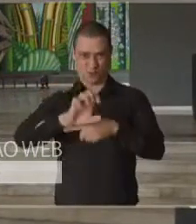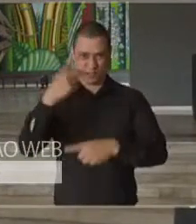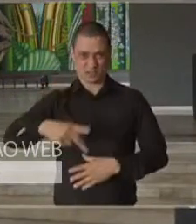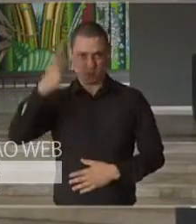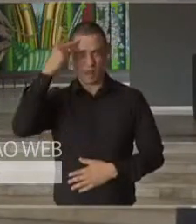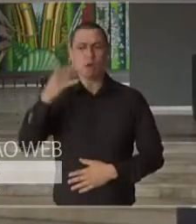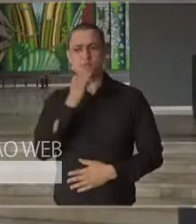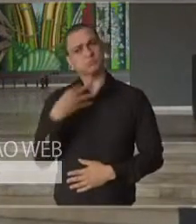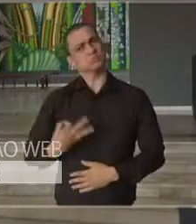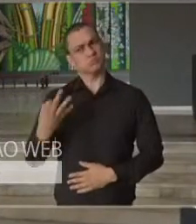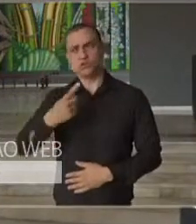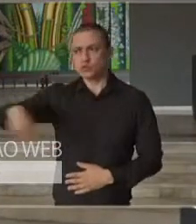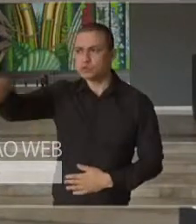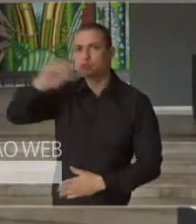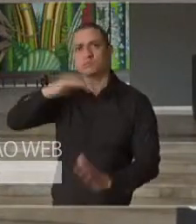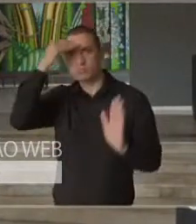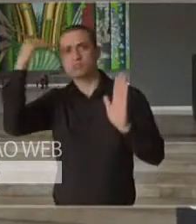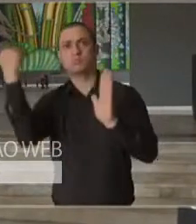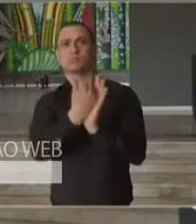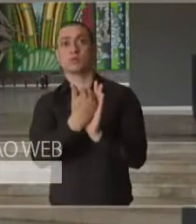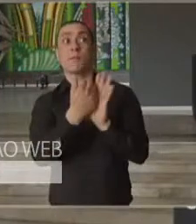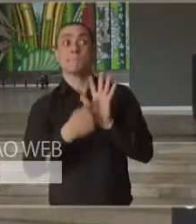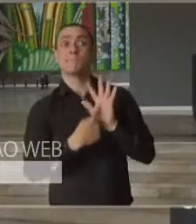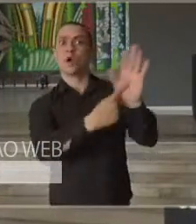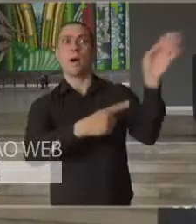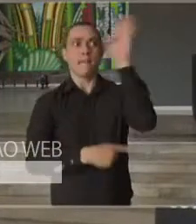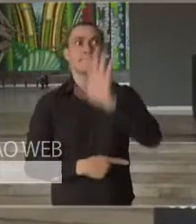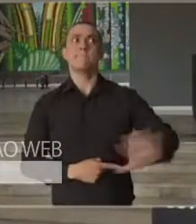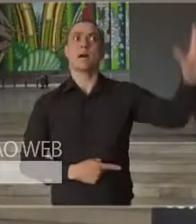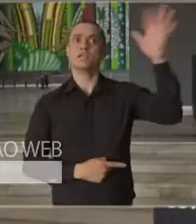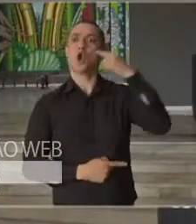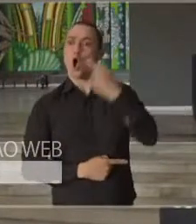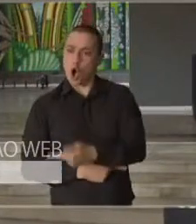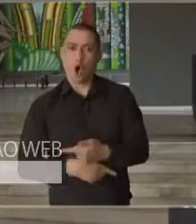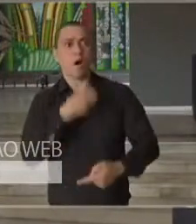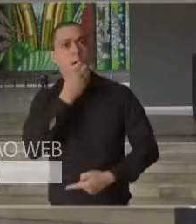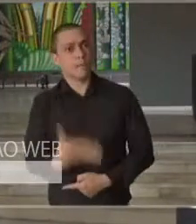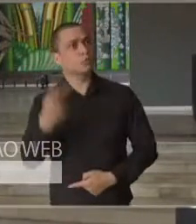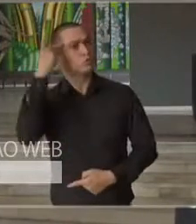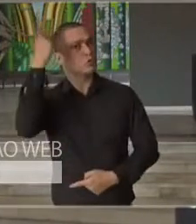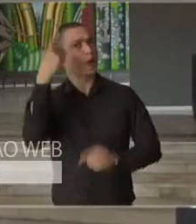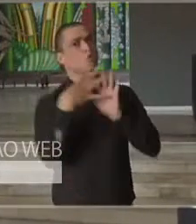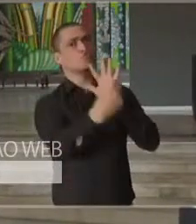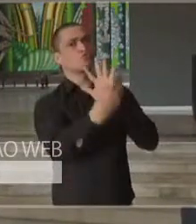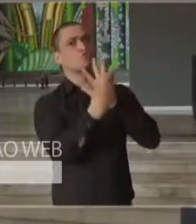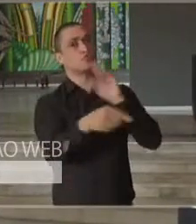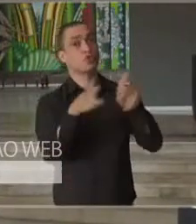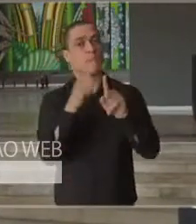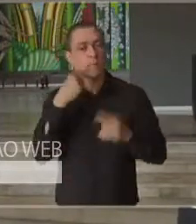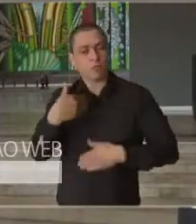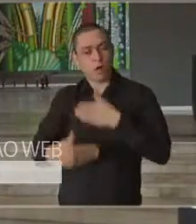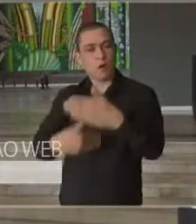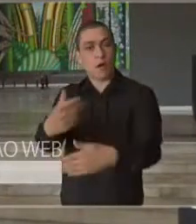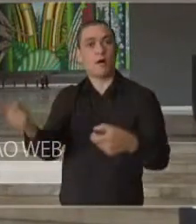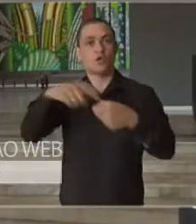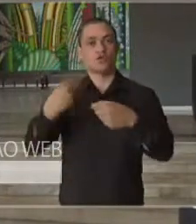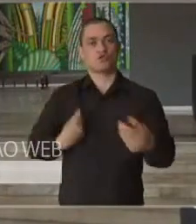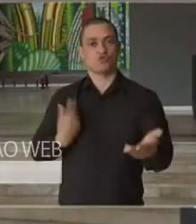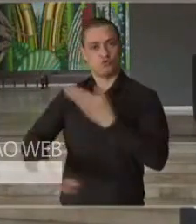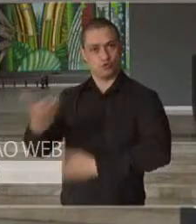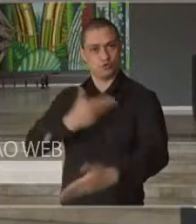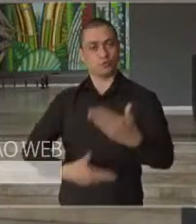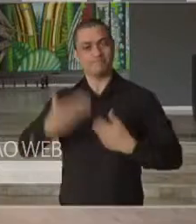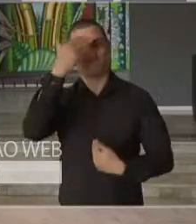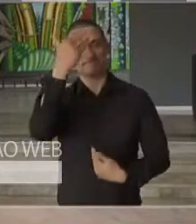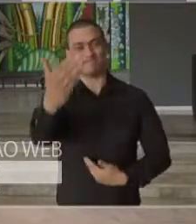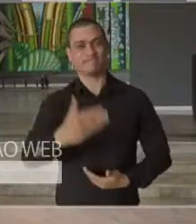um exemplo não somente para o Brasil, mas para o mundo nesse período que temos pela frente de retomada e convivência com a pandemia.